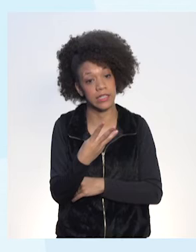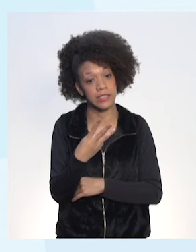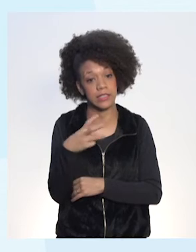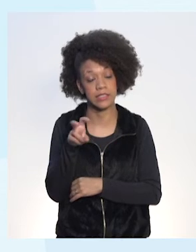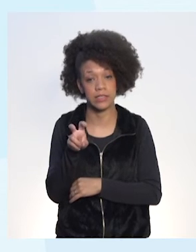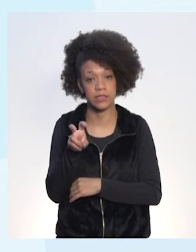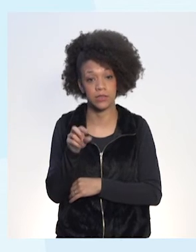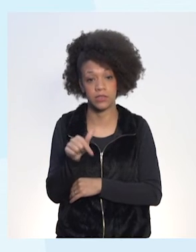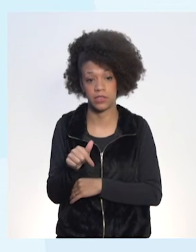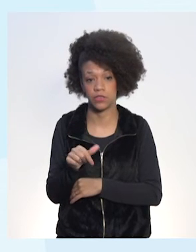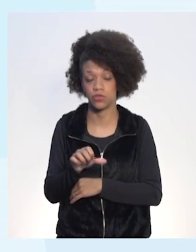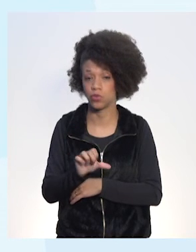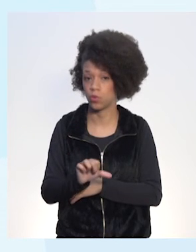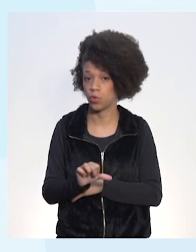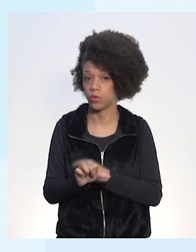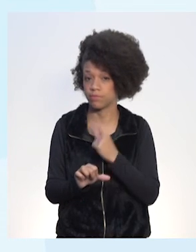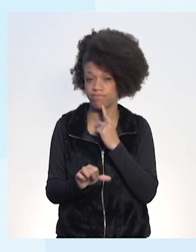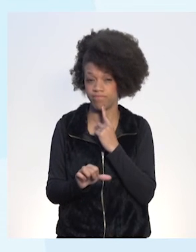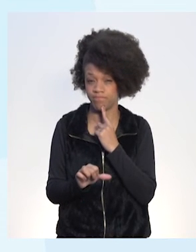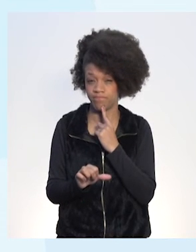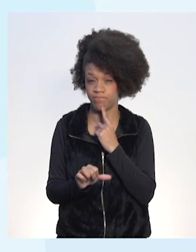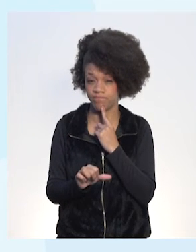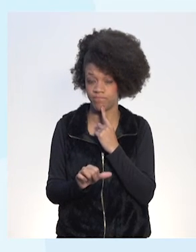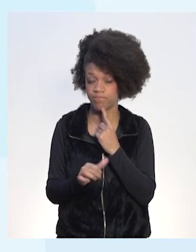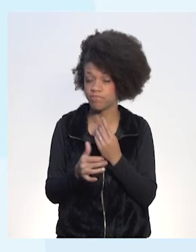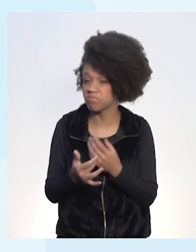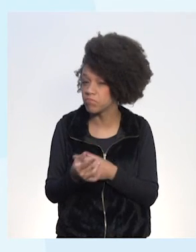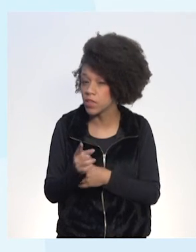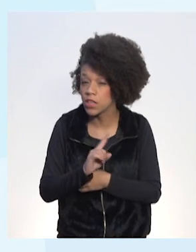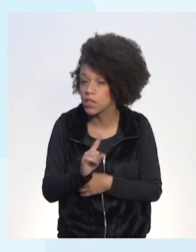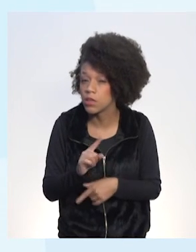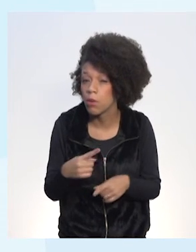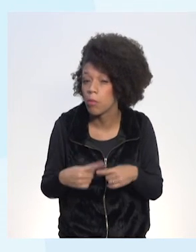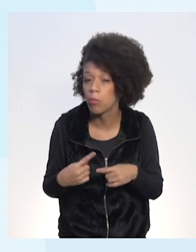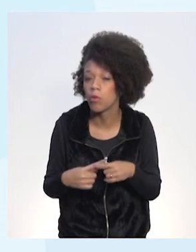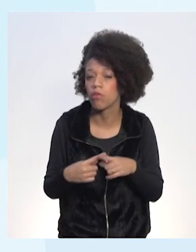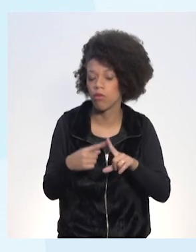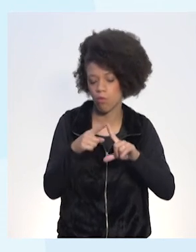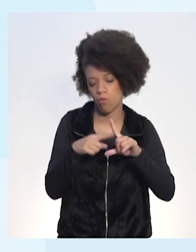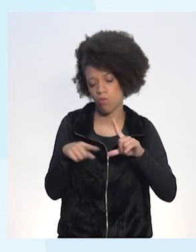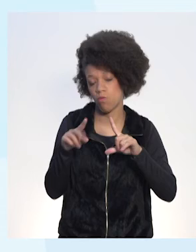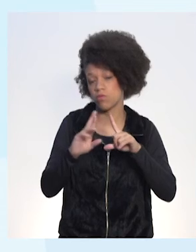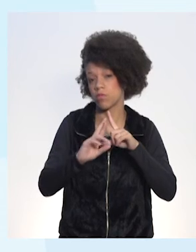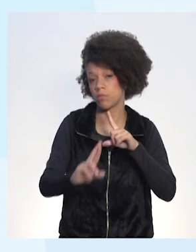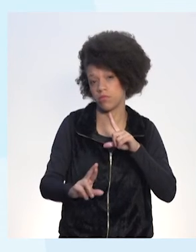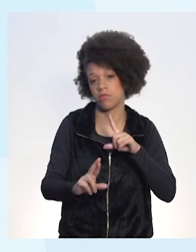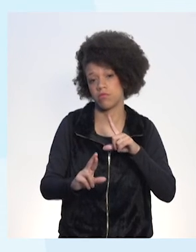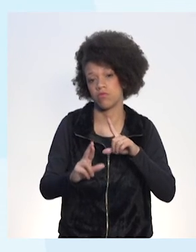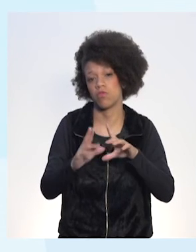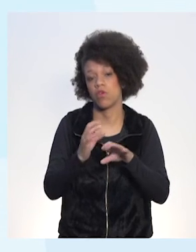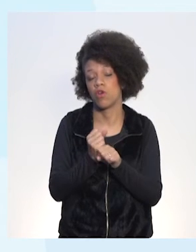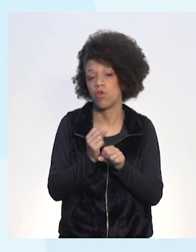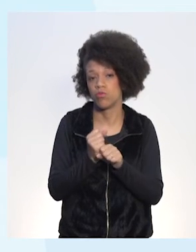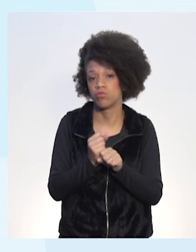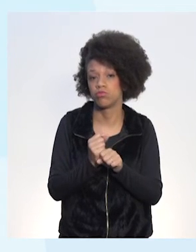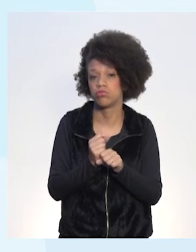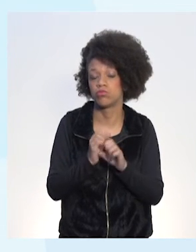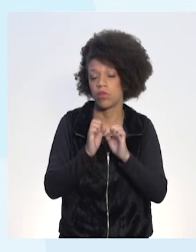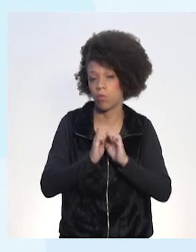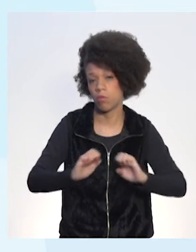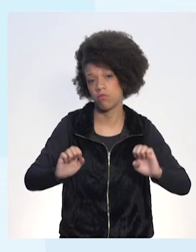7 ou 9? Não é porque os ângulos estão representados na forma de